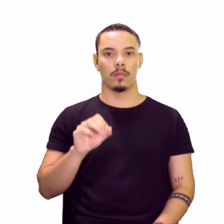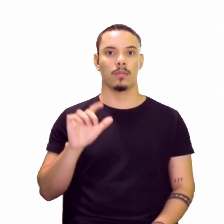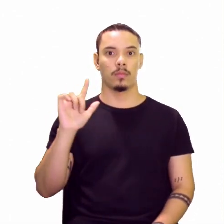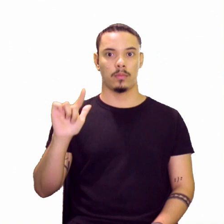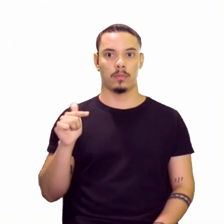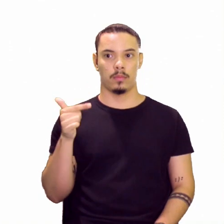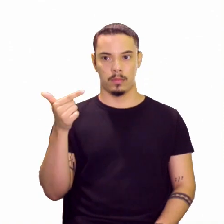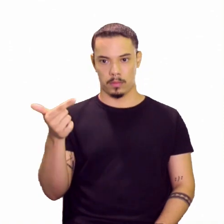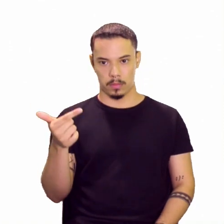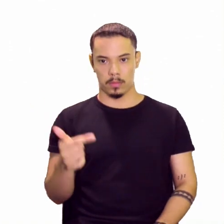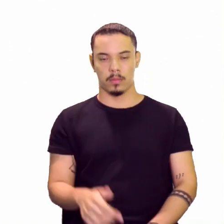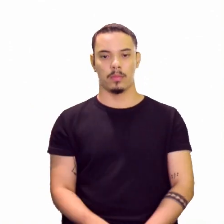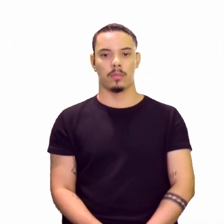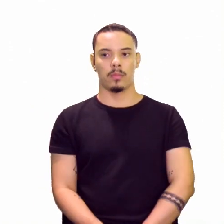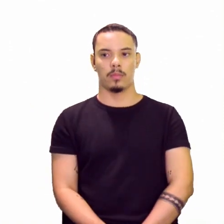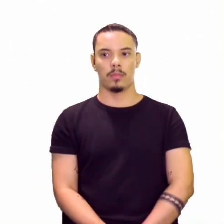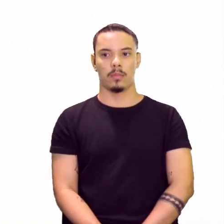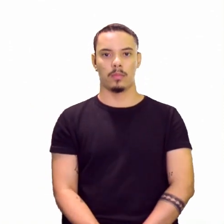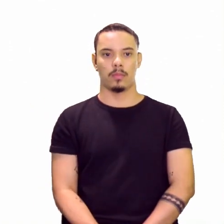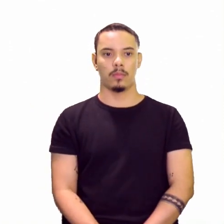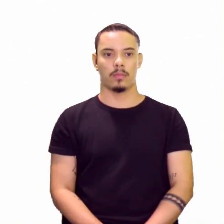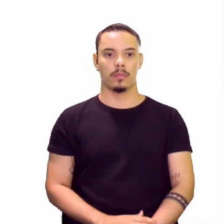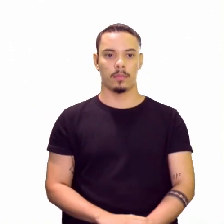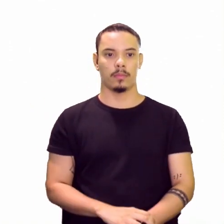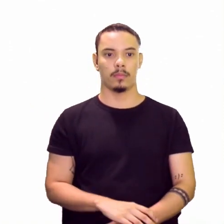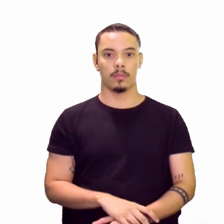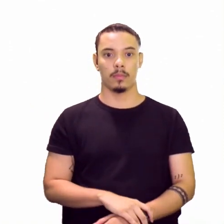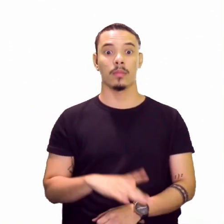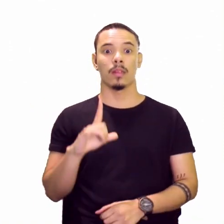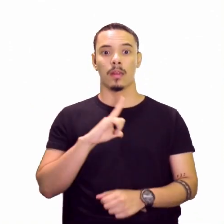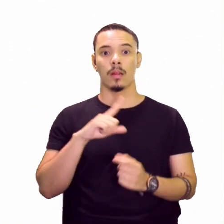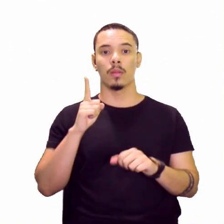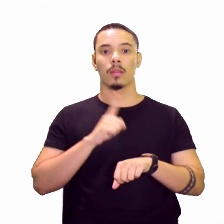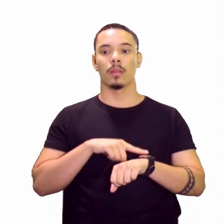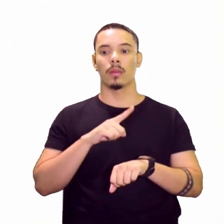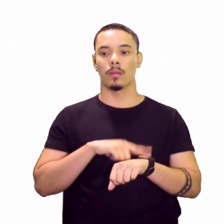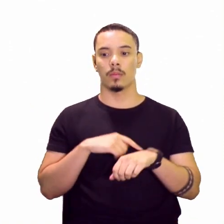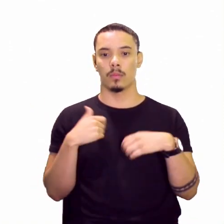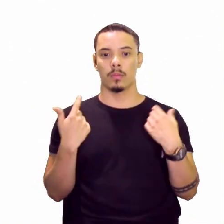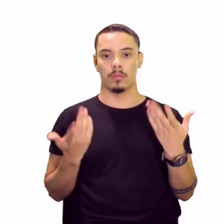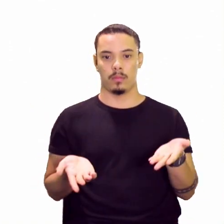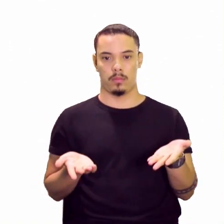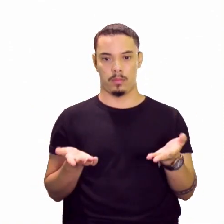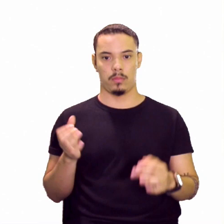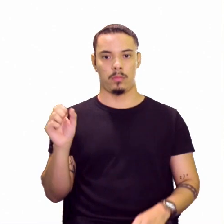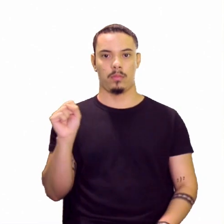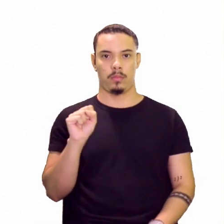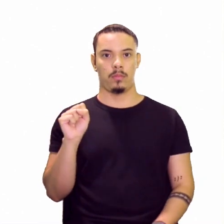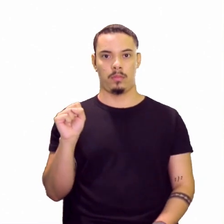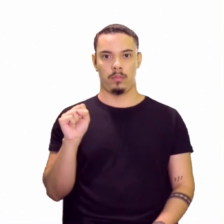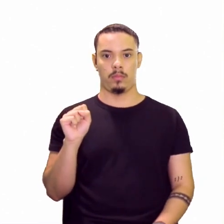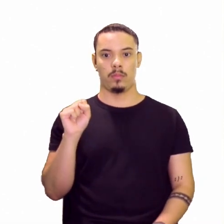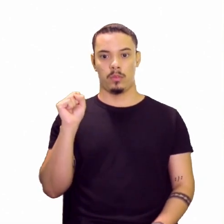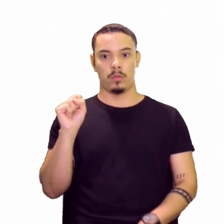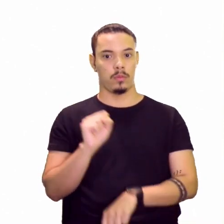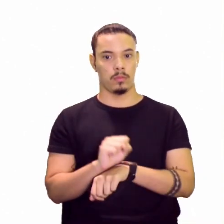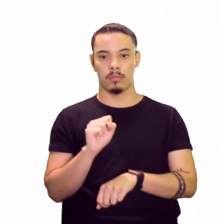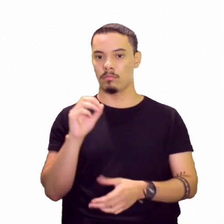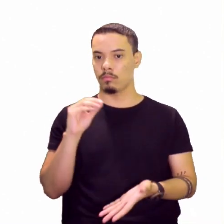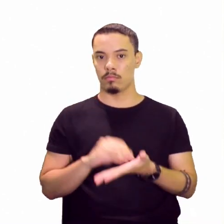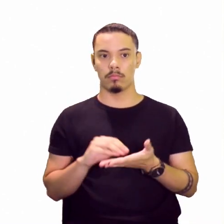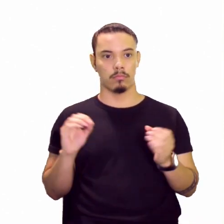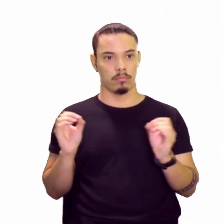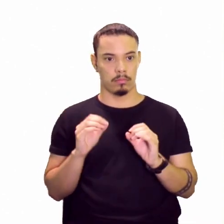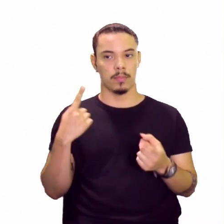Ok? E aqui temos o tempo, né? O nosso tempo é de quanto? De 8. 8 segundos. Tá faltando mais nada, né? Considerando